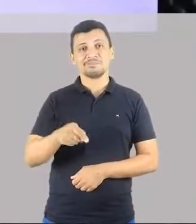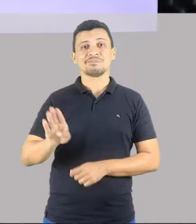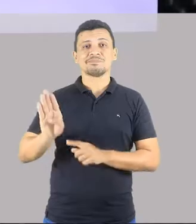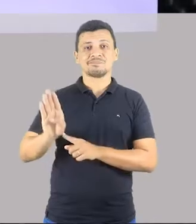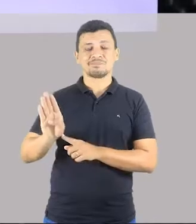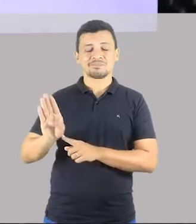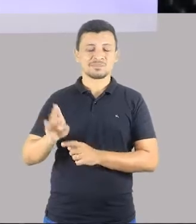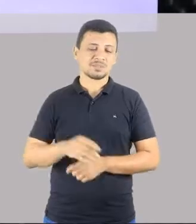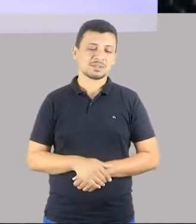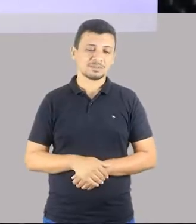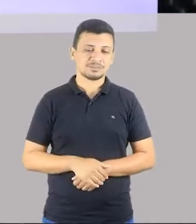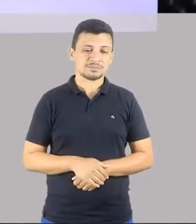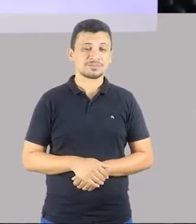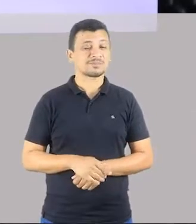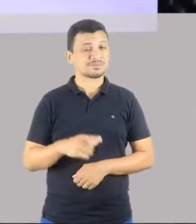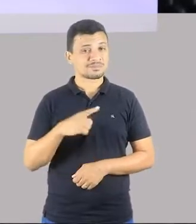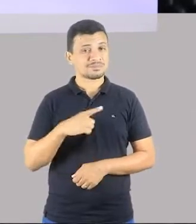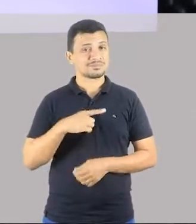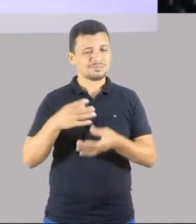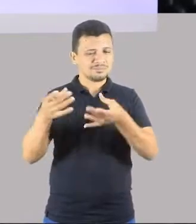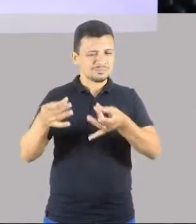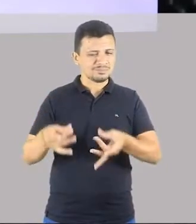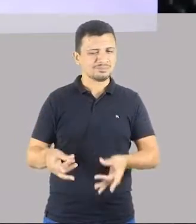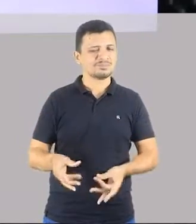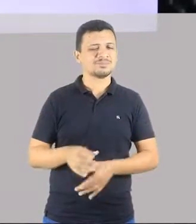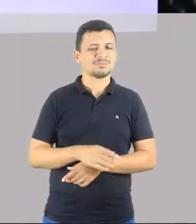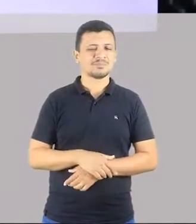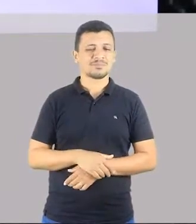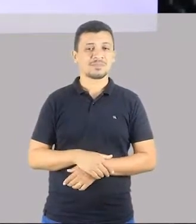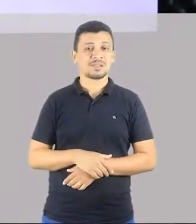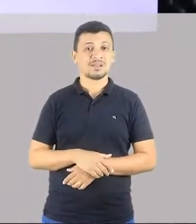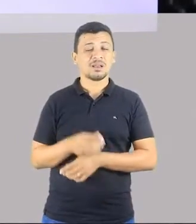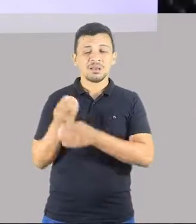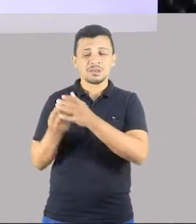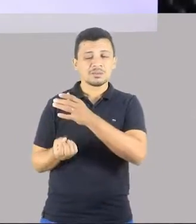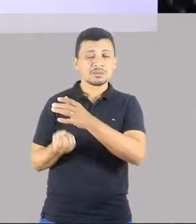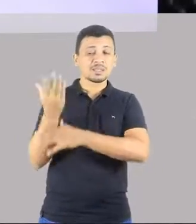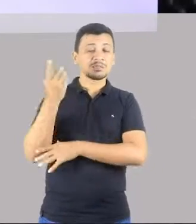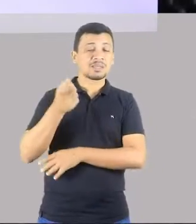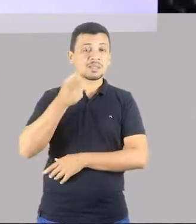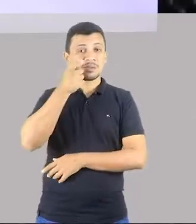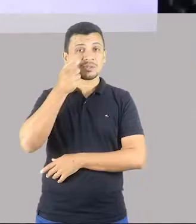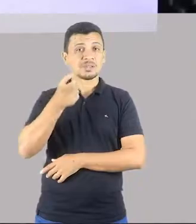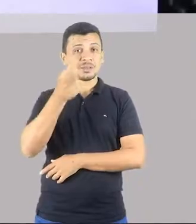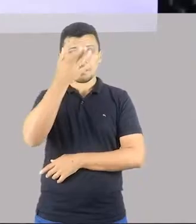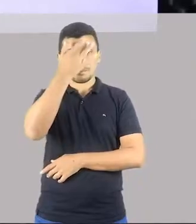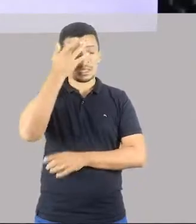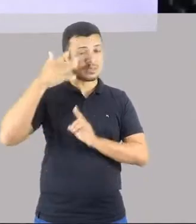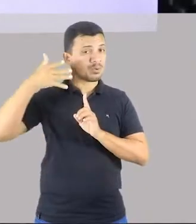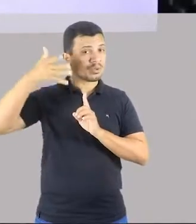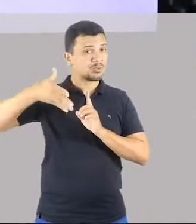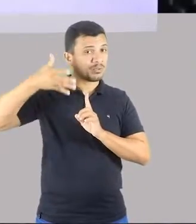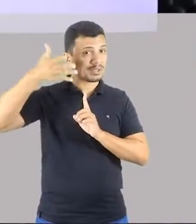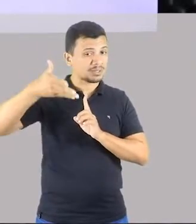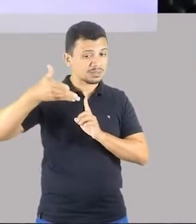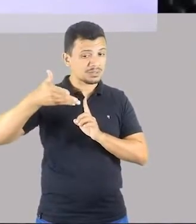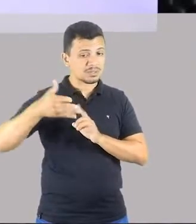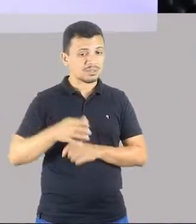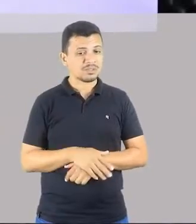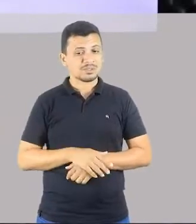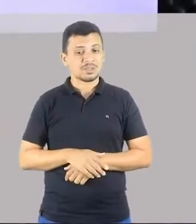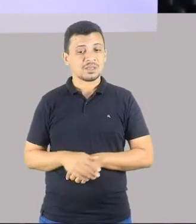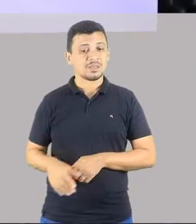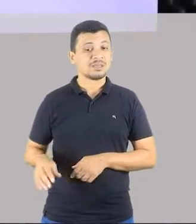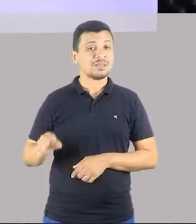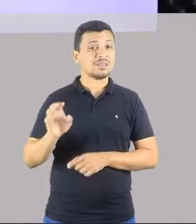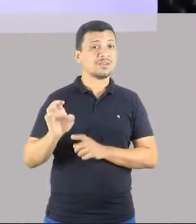quer. Mas vamos mais, ainda tem mais um detalhe. Ele diz assim, ó, despertaram o interesse do conferencista e... Olha o